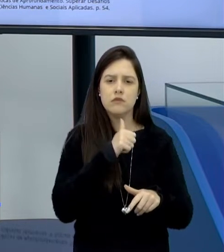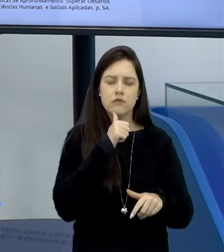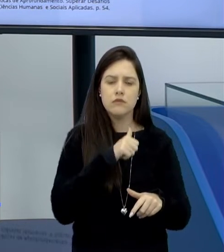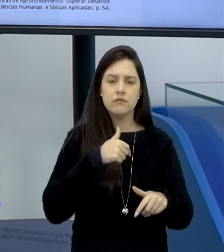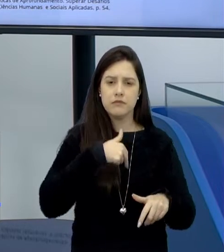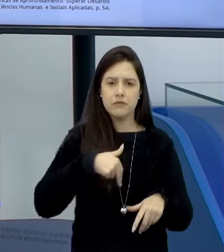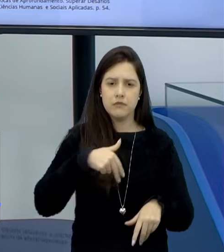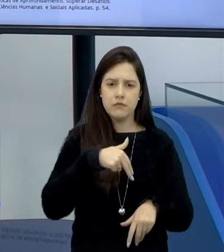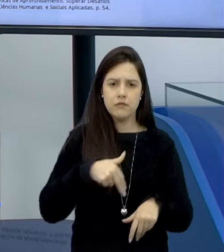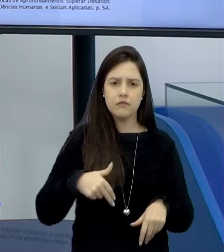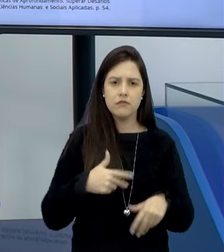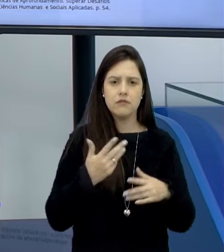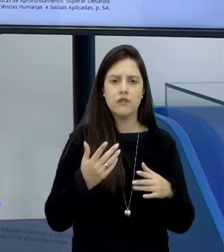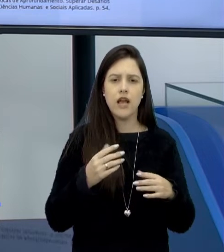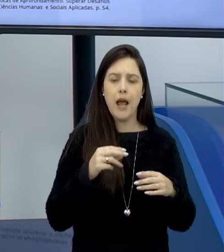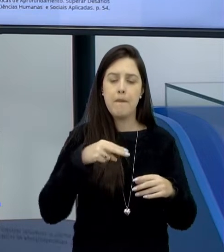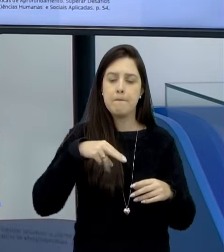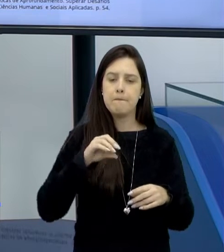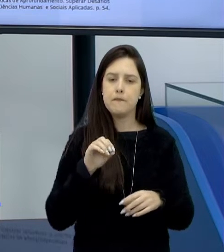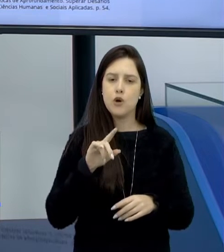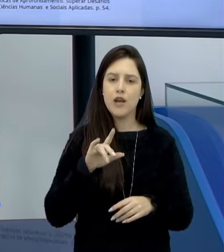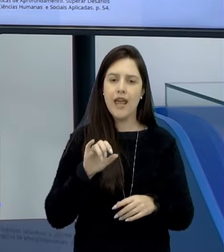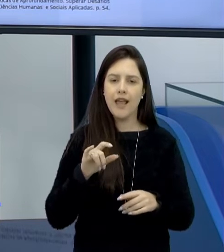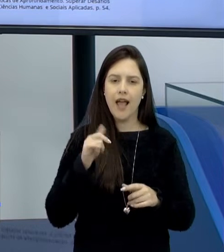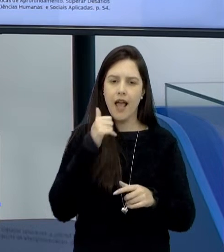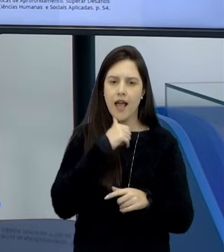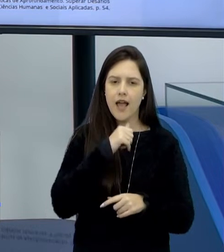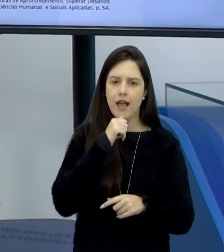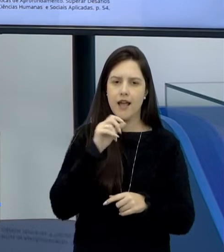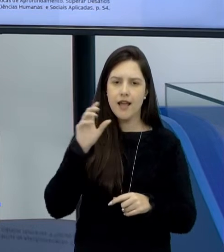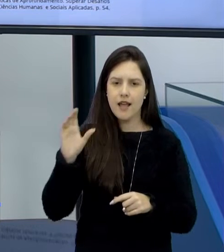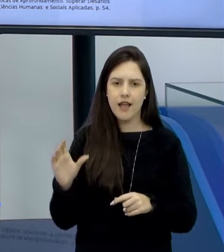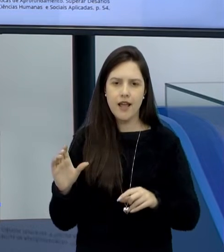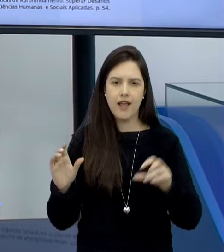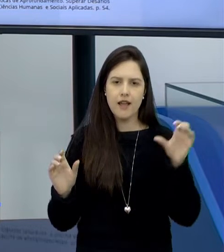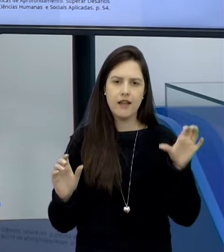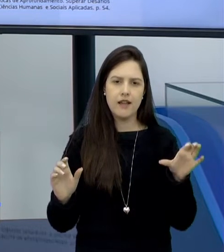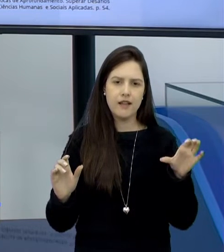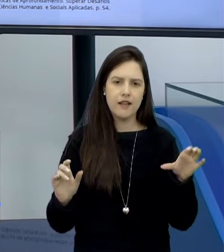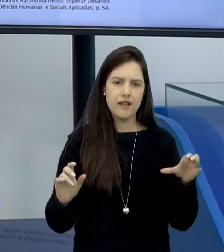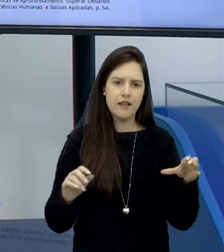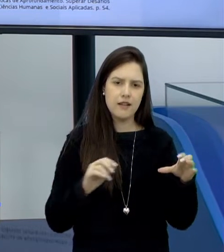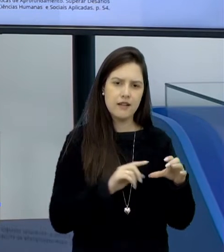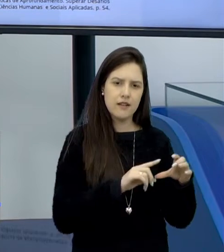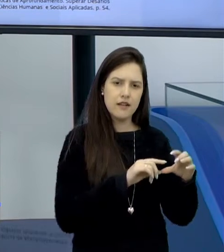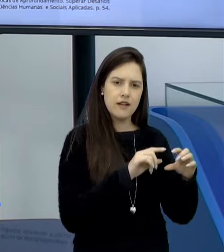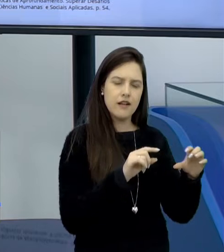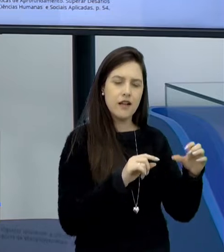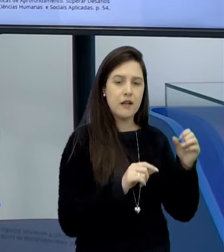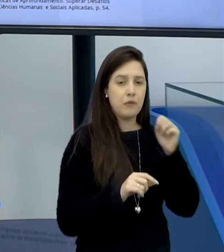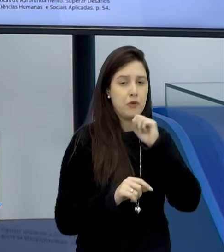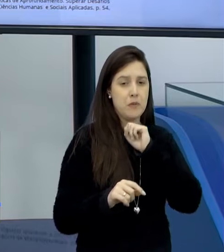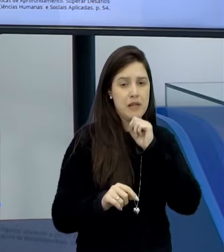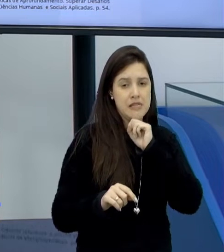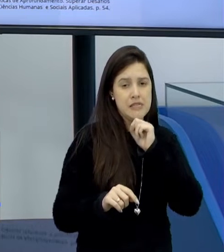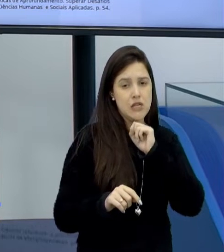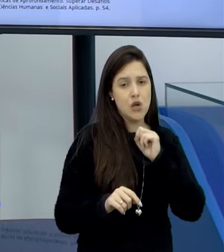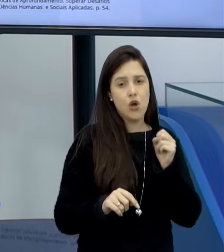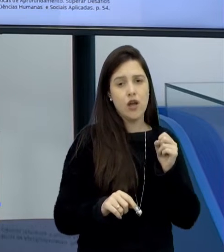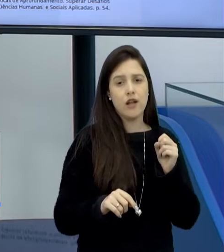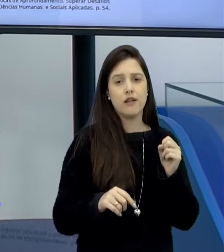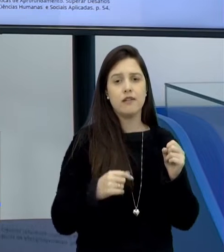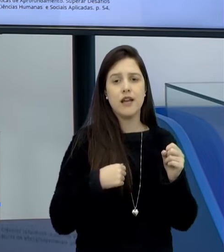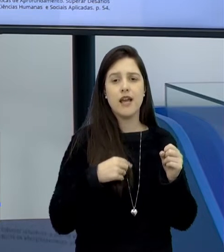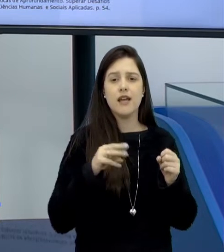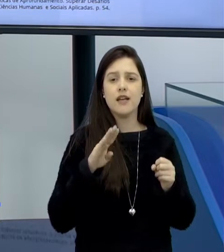criança, aí tem a boneca que é a mamãe, que nasce o filhinho, aí tem a boneca que é mais uma senhora, e essas